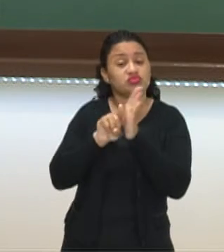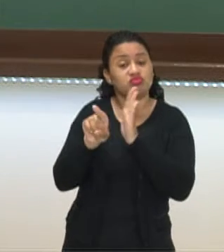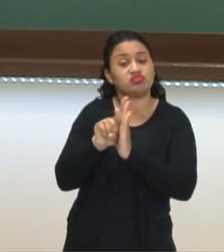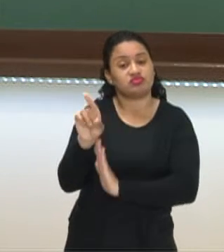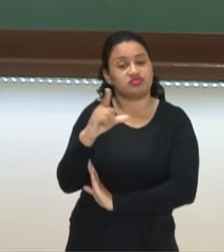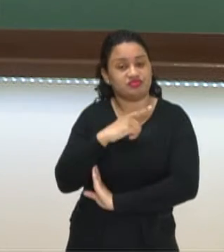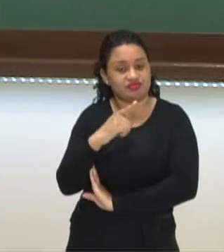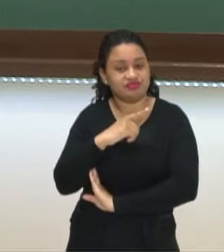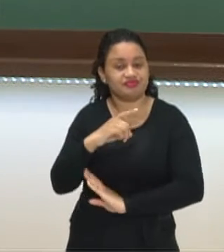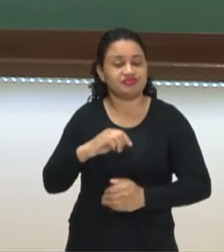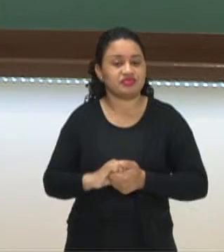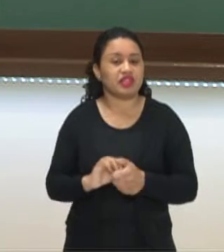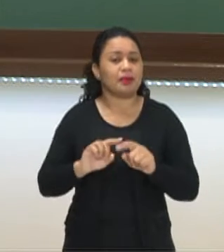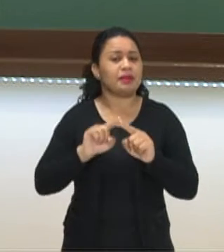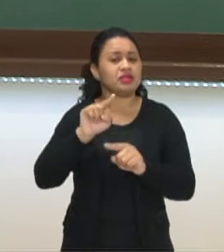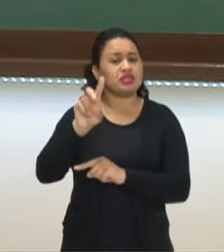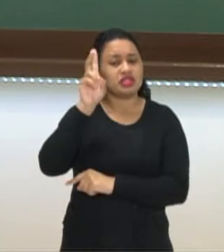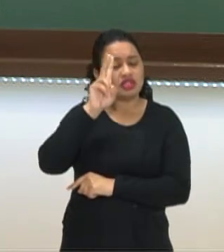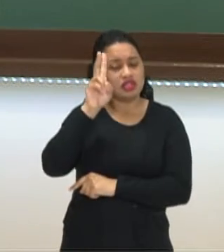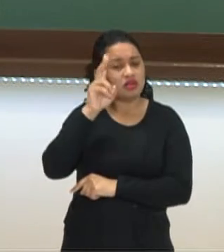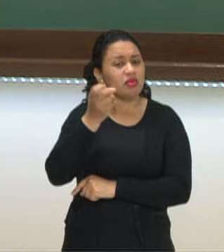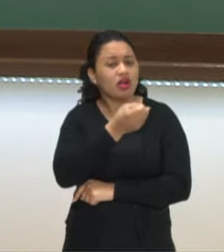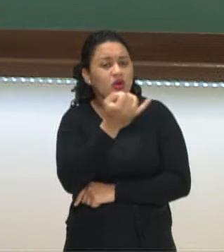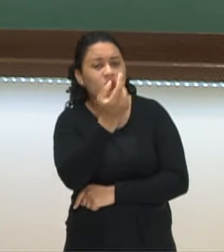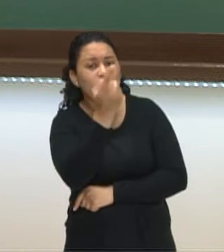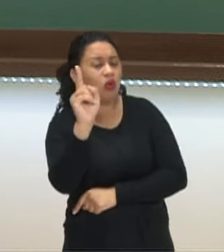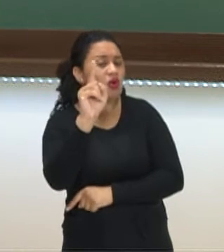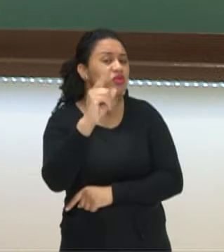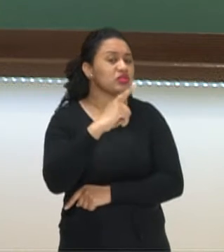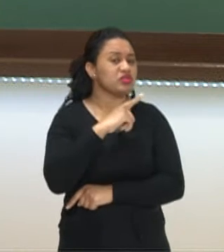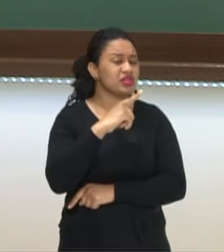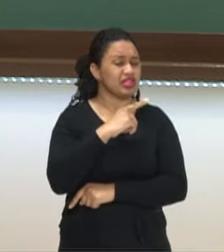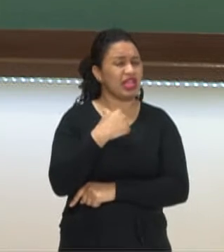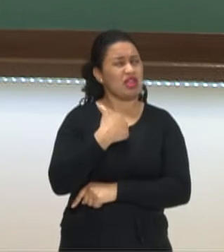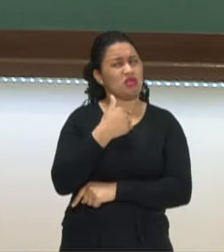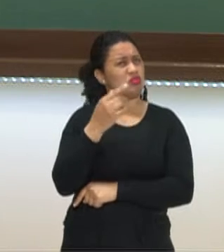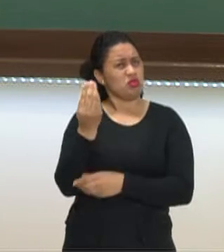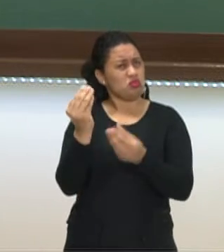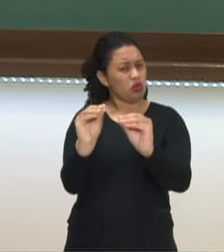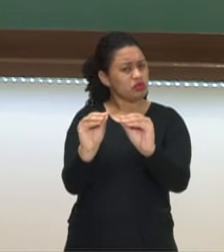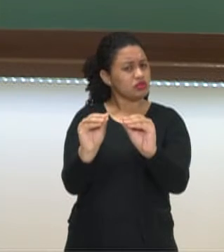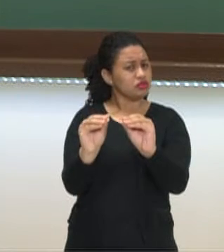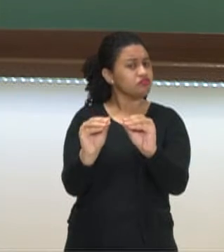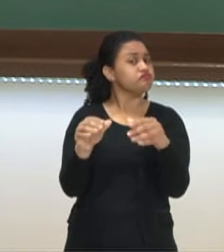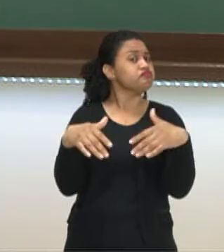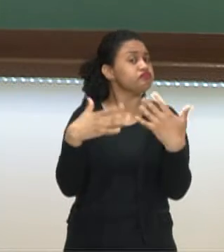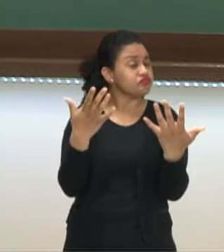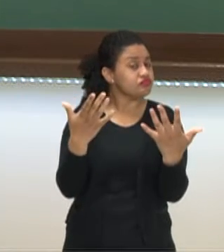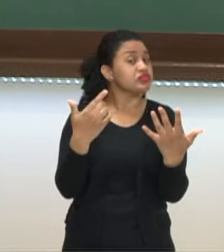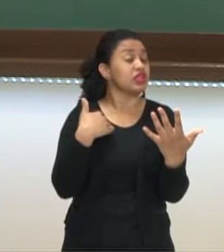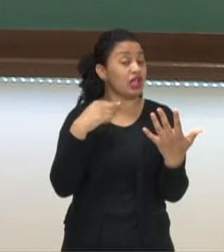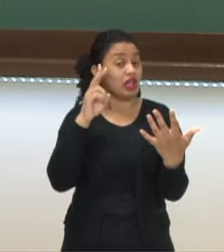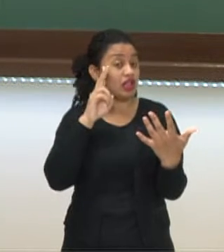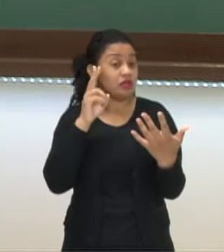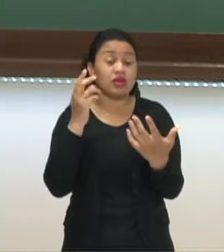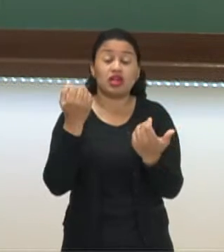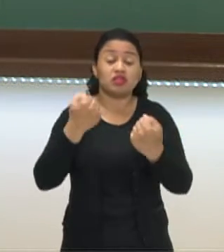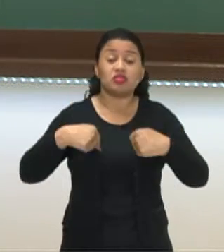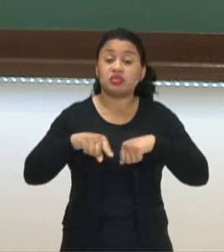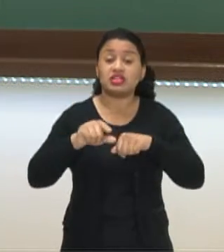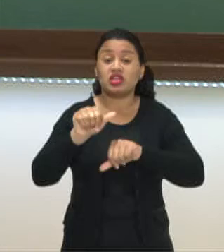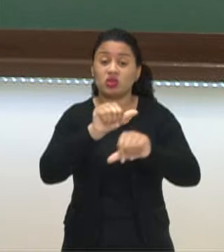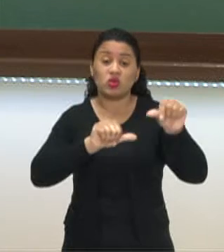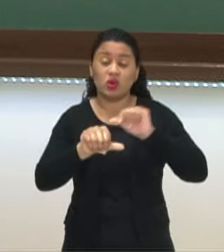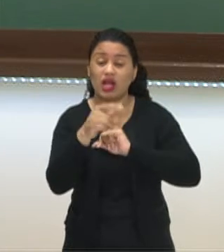podem fazer. Mas você lembrou aí de algum outro programa que a teacher não tenha colocado? Lembre, você não precisa trocar